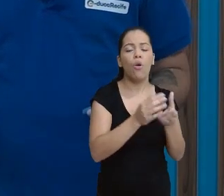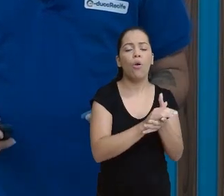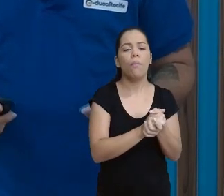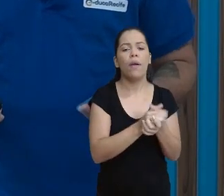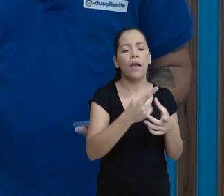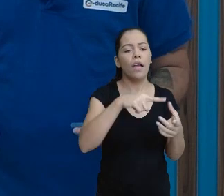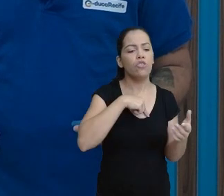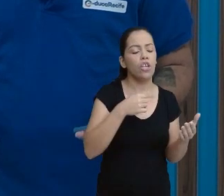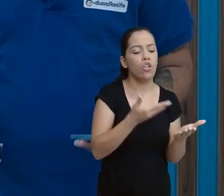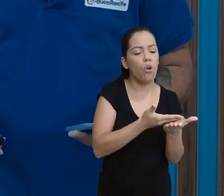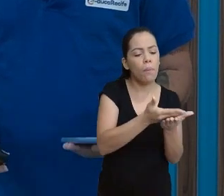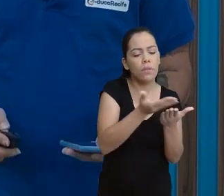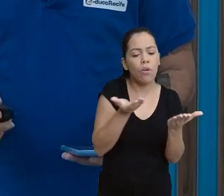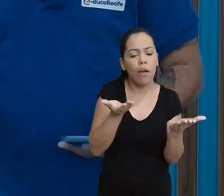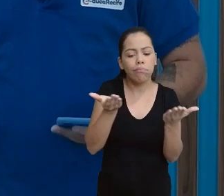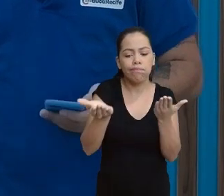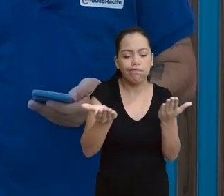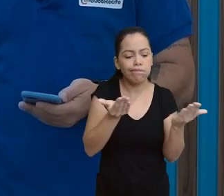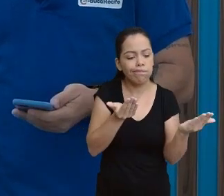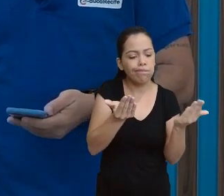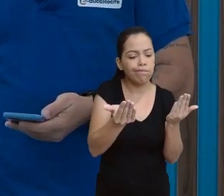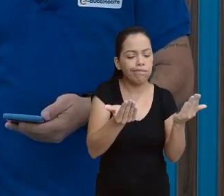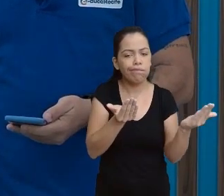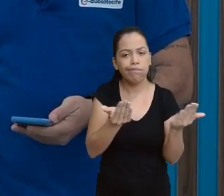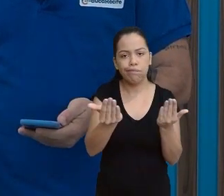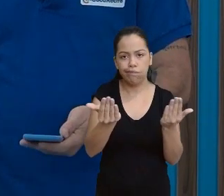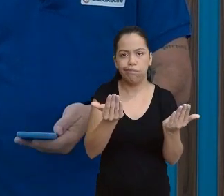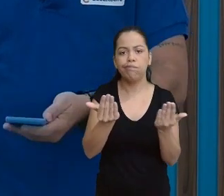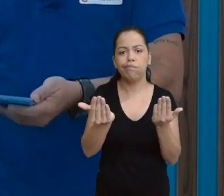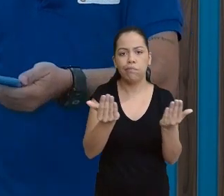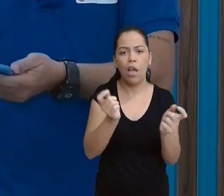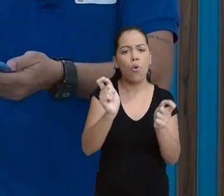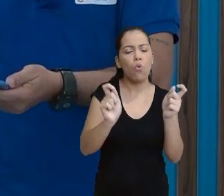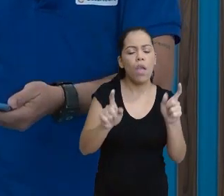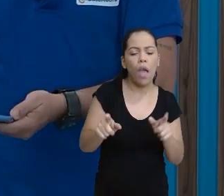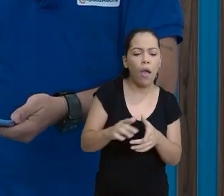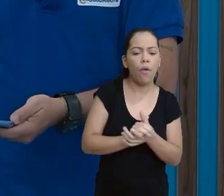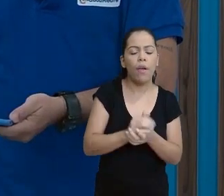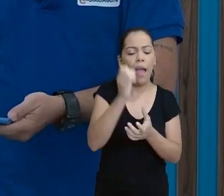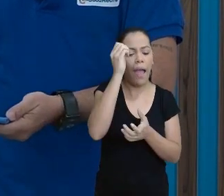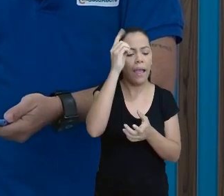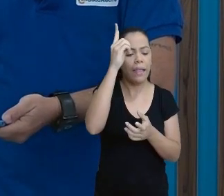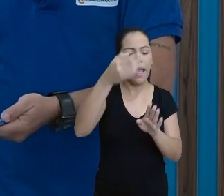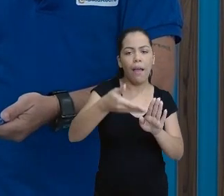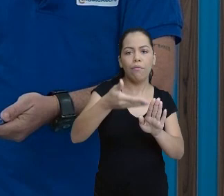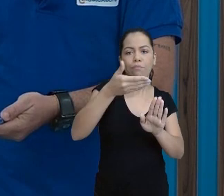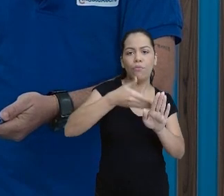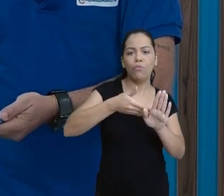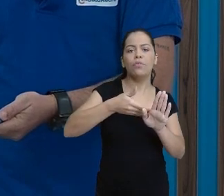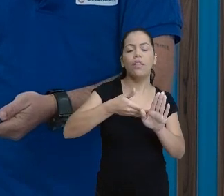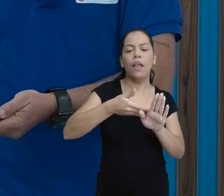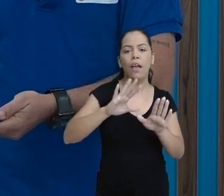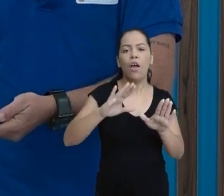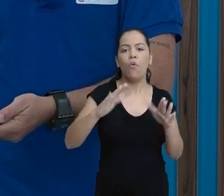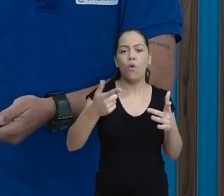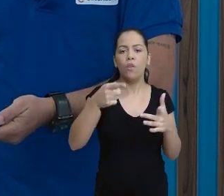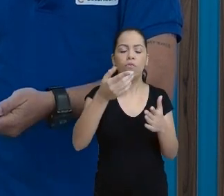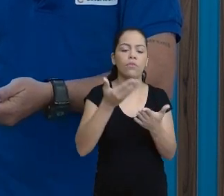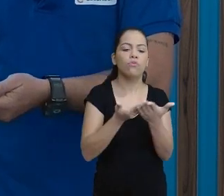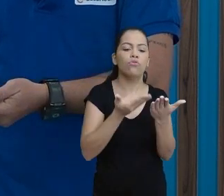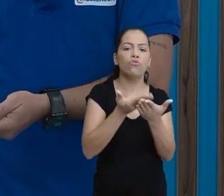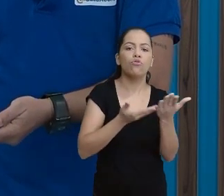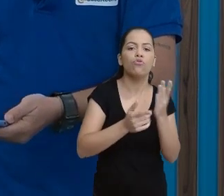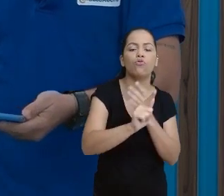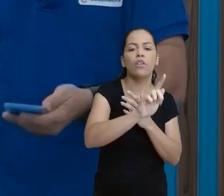uma comparação, né? Ou seja, a gente comparar o que é a ideia que está por trás quando você estuda a ideia